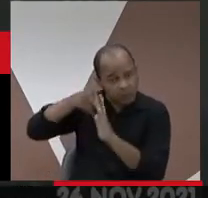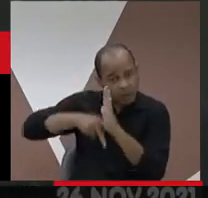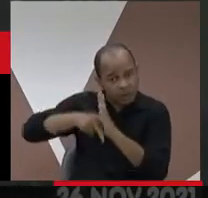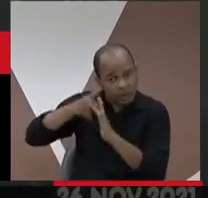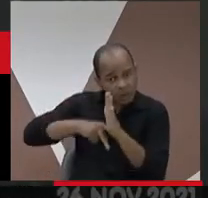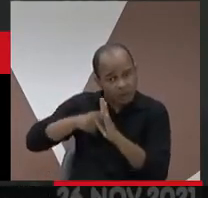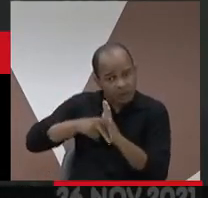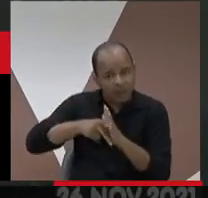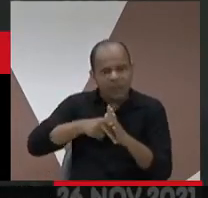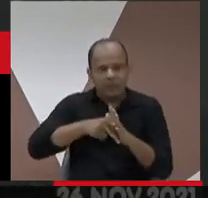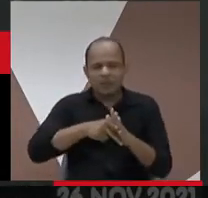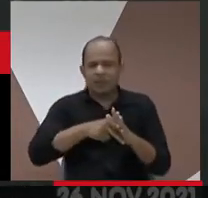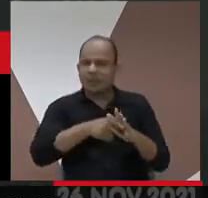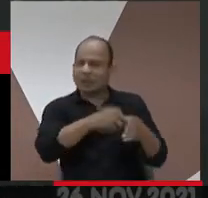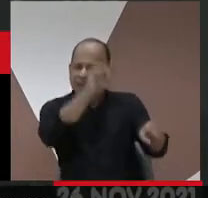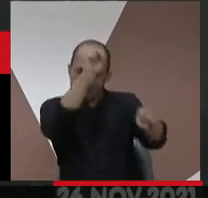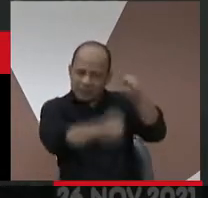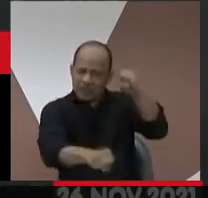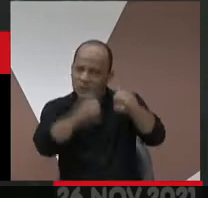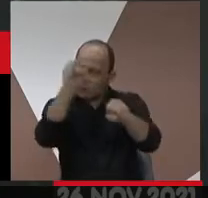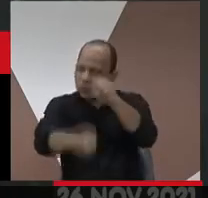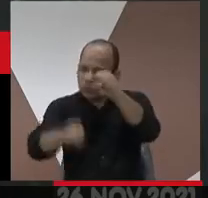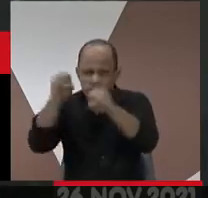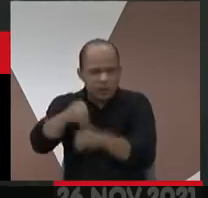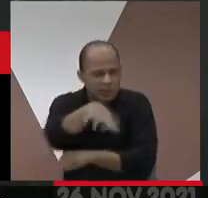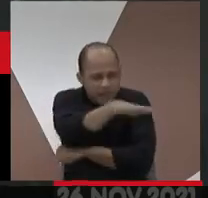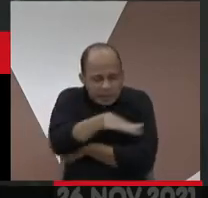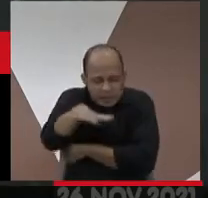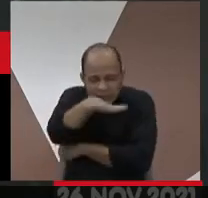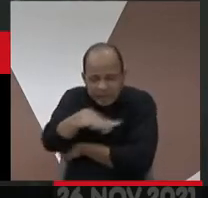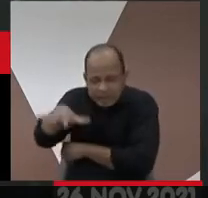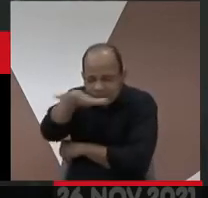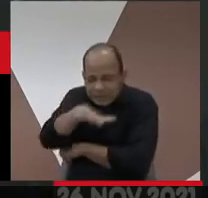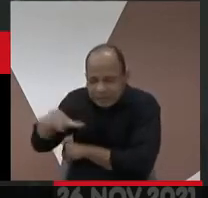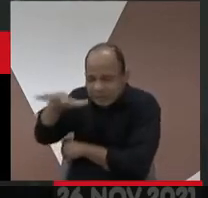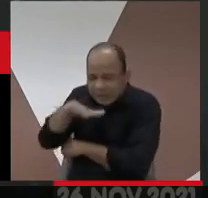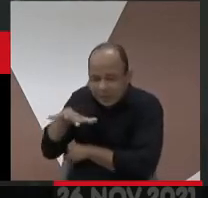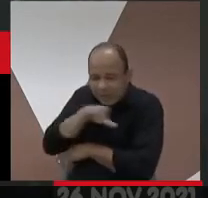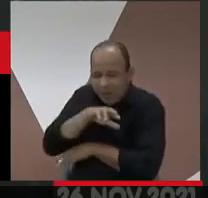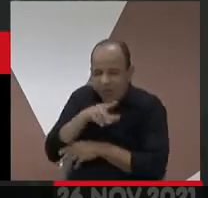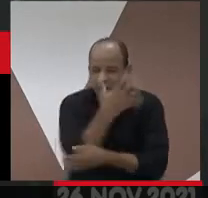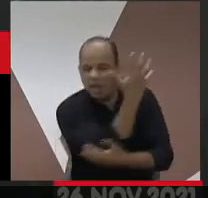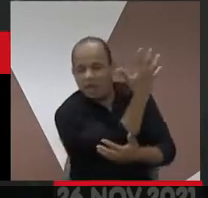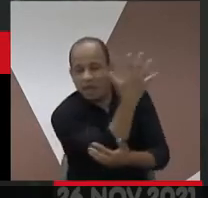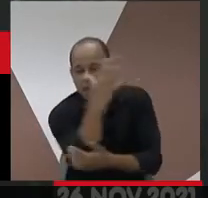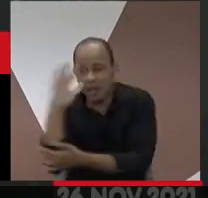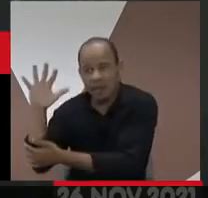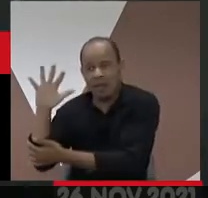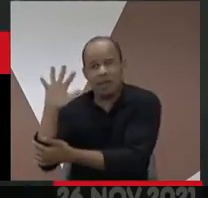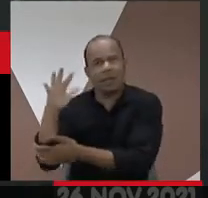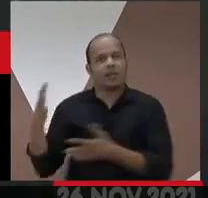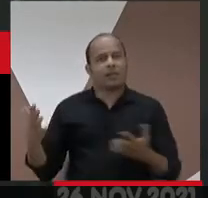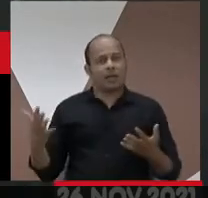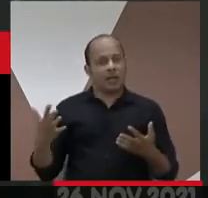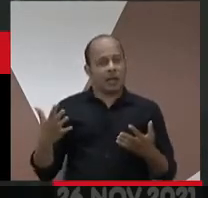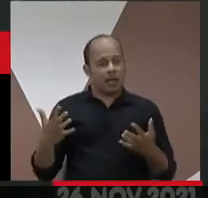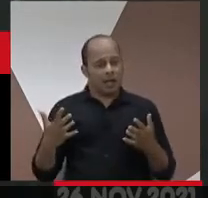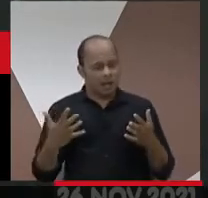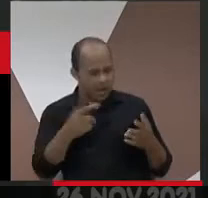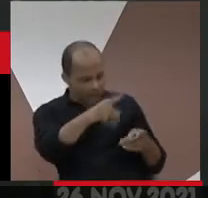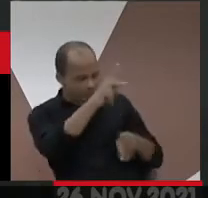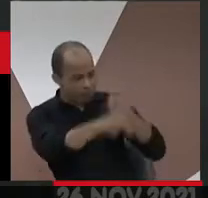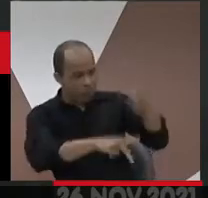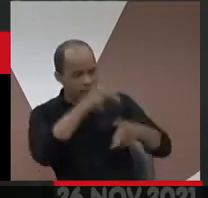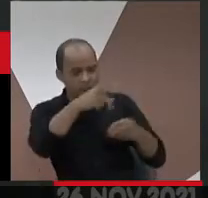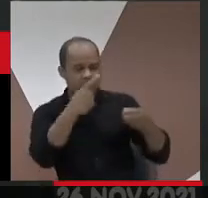região, Tabuões, Bálsamo, Rola Moça, Barreirinho, e matarem de sede o povo de Ibirité e do Barreiro,